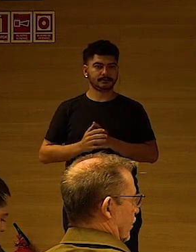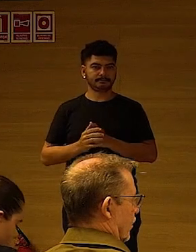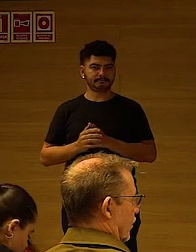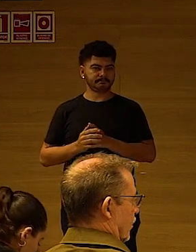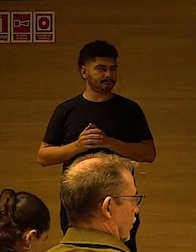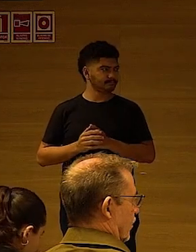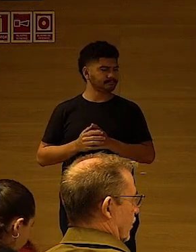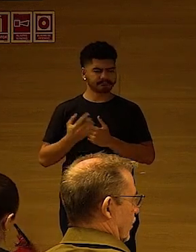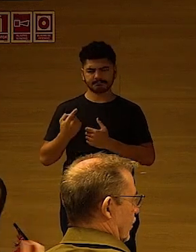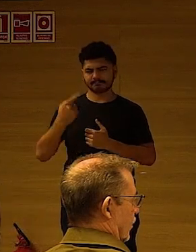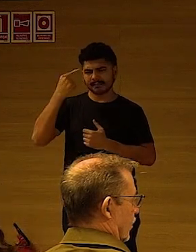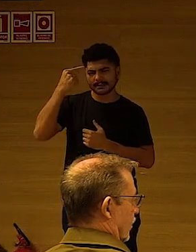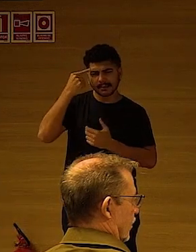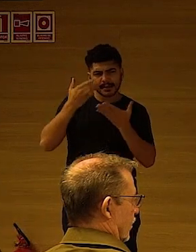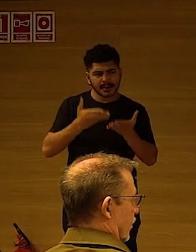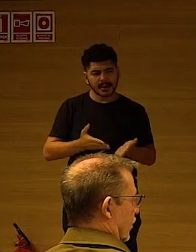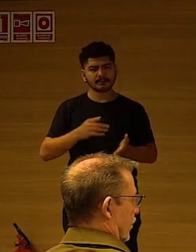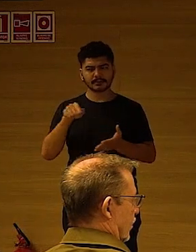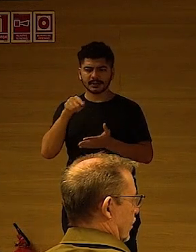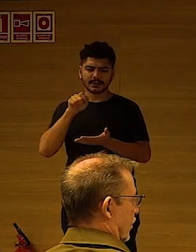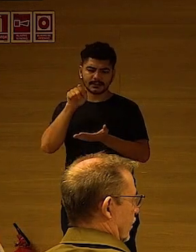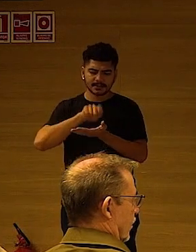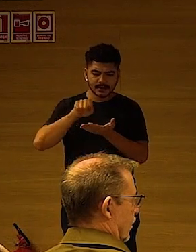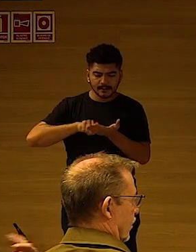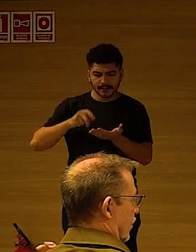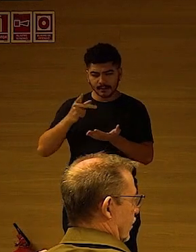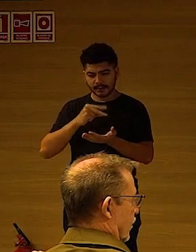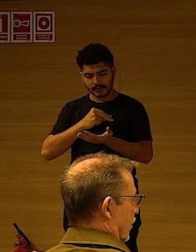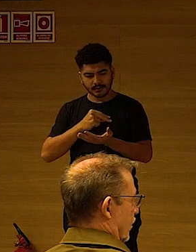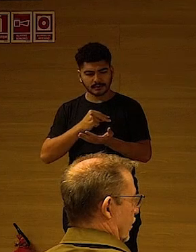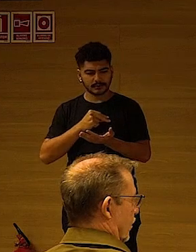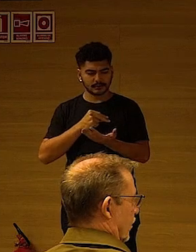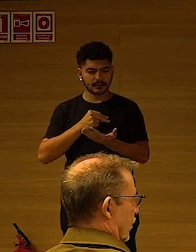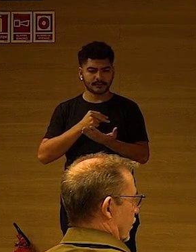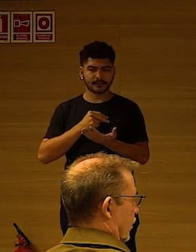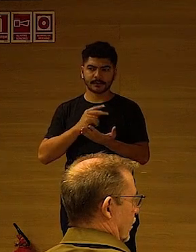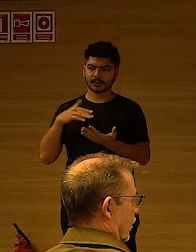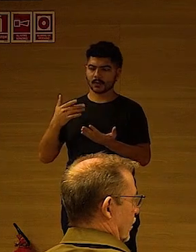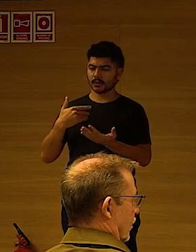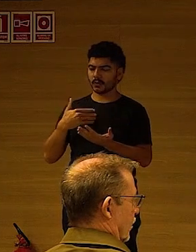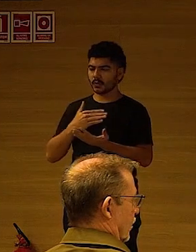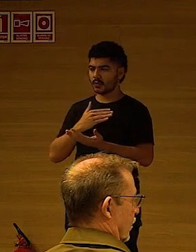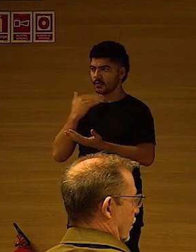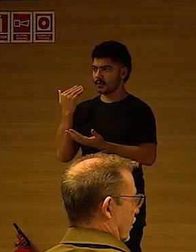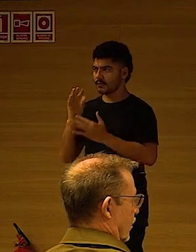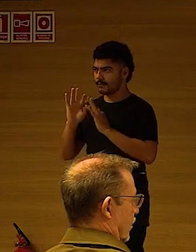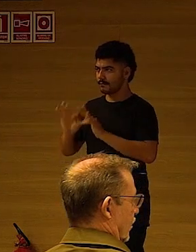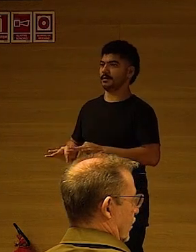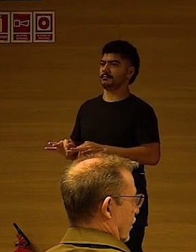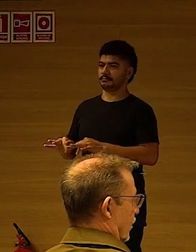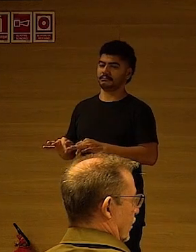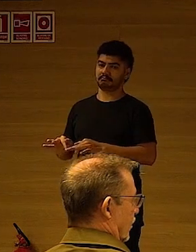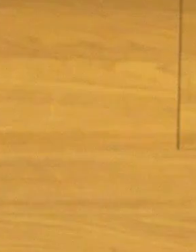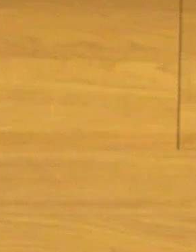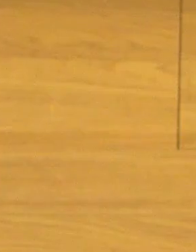Isso vem? De alguma vez vocês escreveram e falaram assim, nossa, quando eu me for desse planeta, alguma coisa